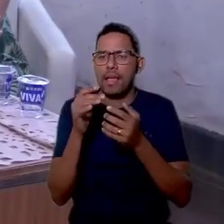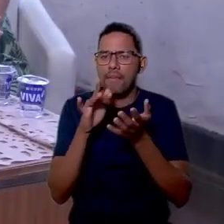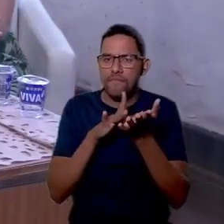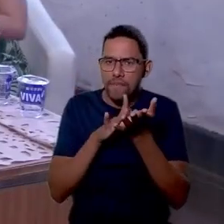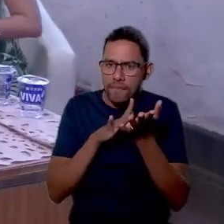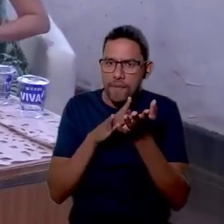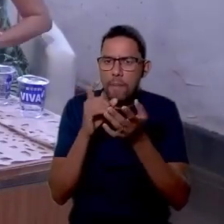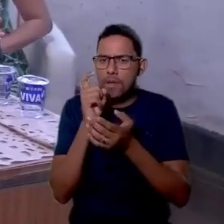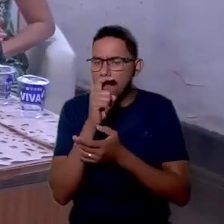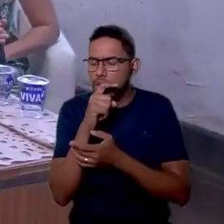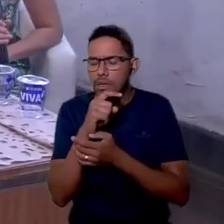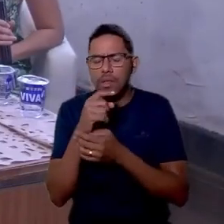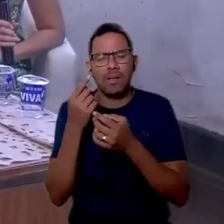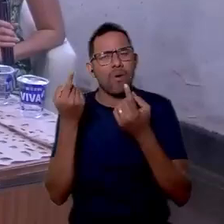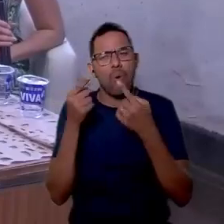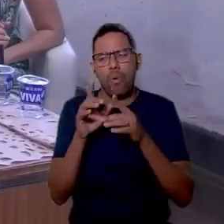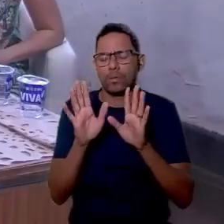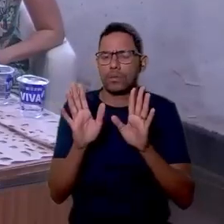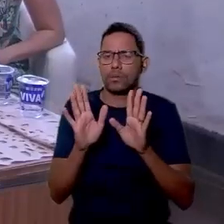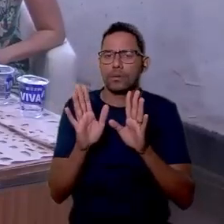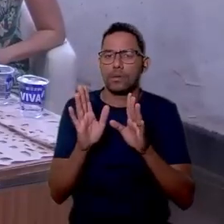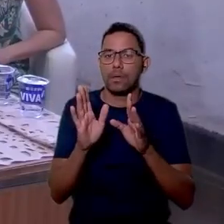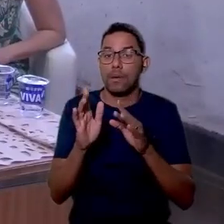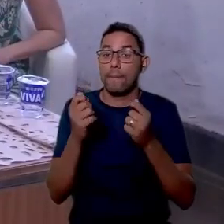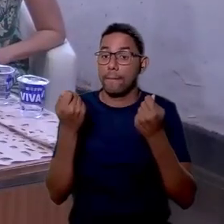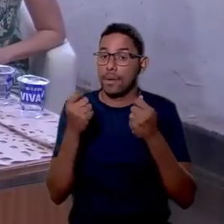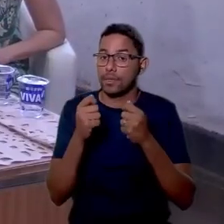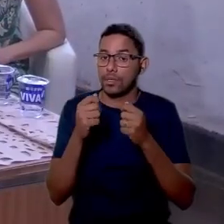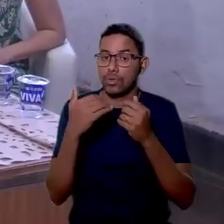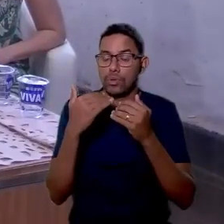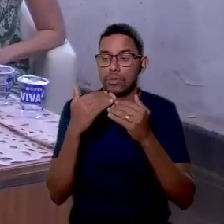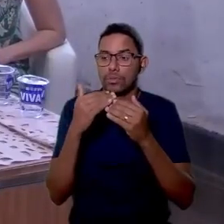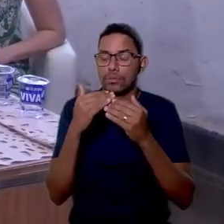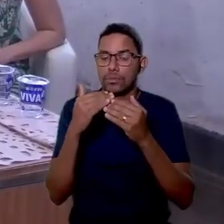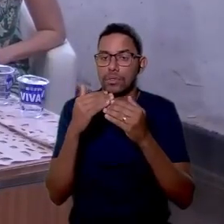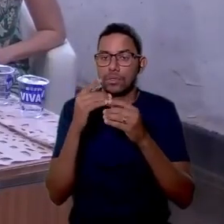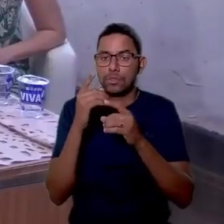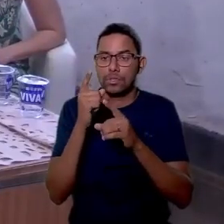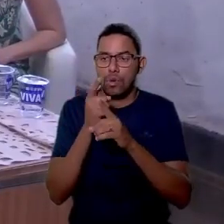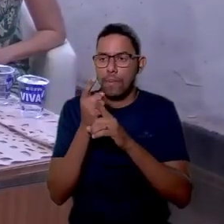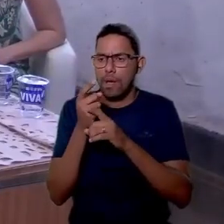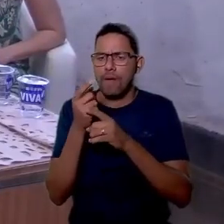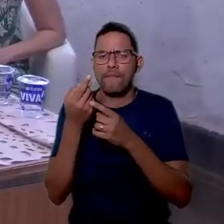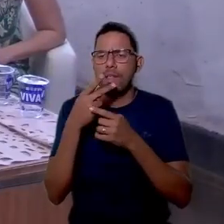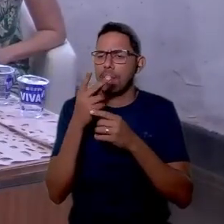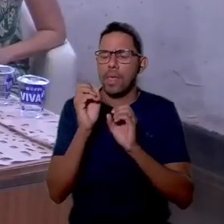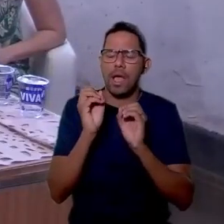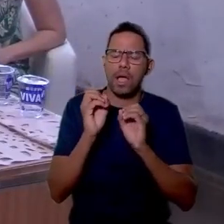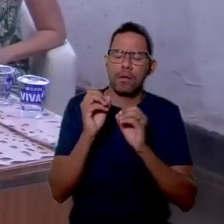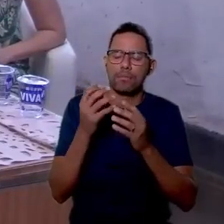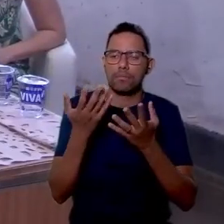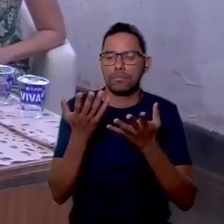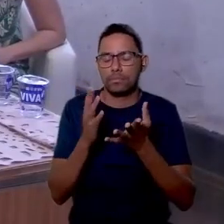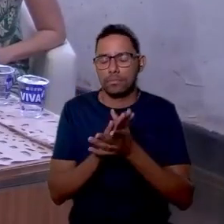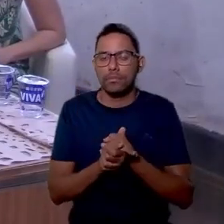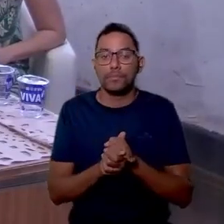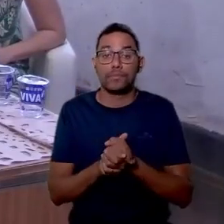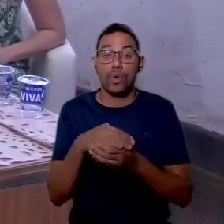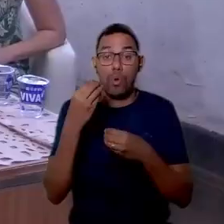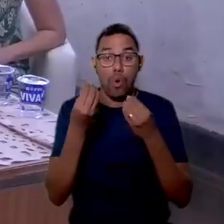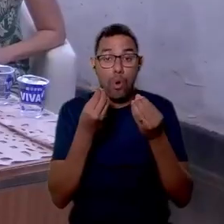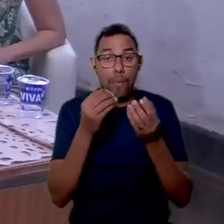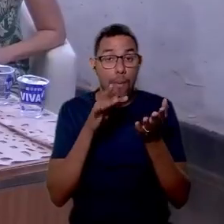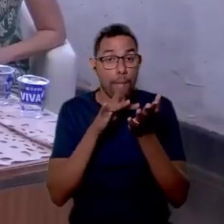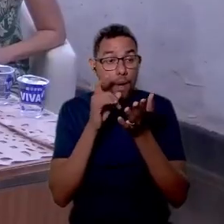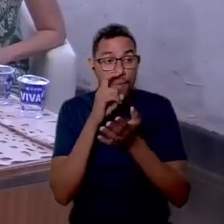Quando a gente está fazendo essa formação que a gente faz para os agentes, a gente traz um pouco dessa sensibilização. Como é que as